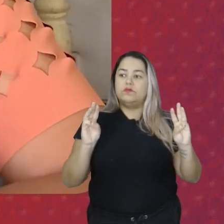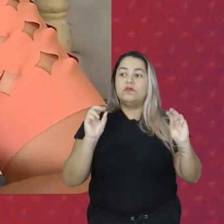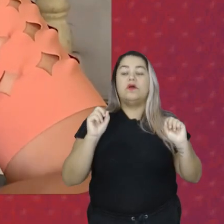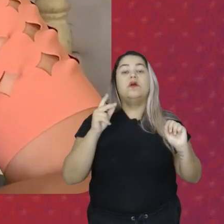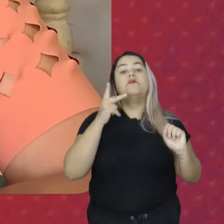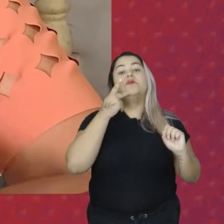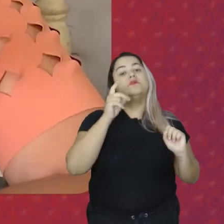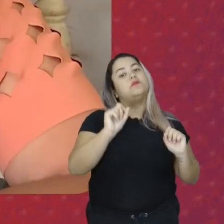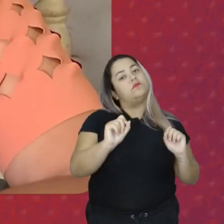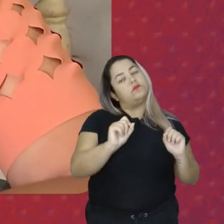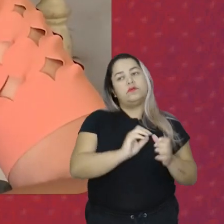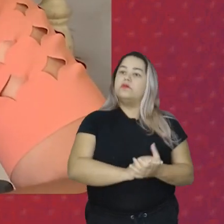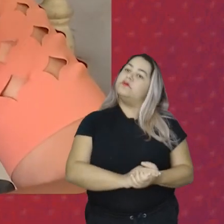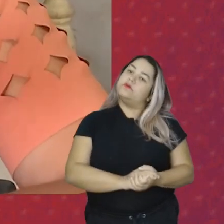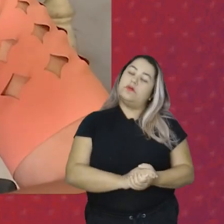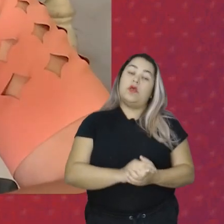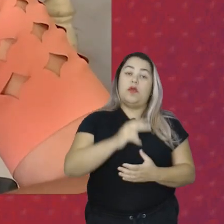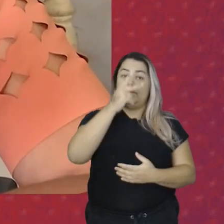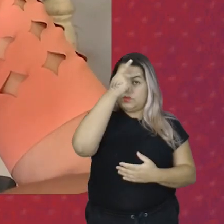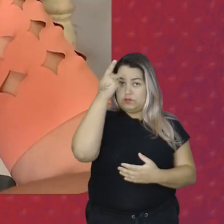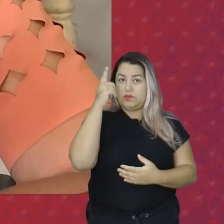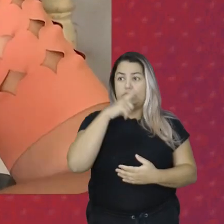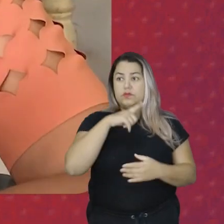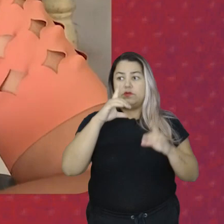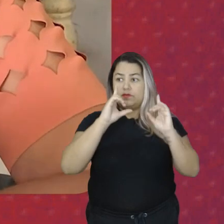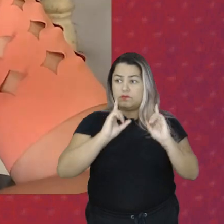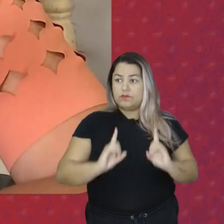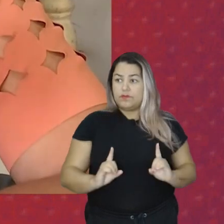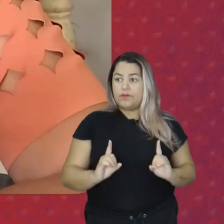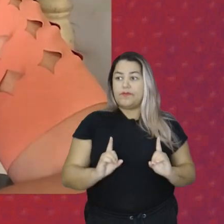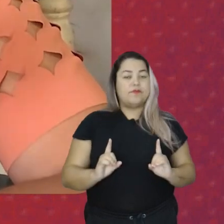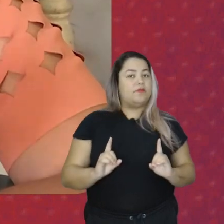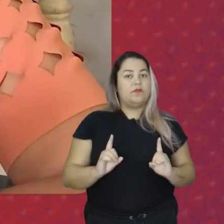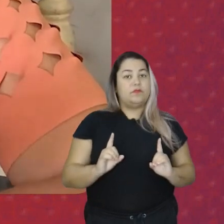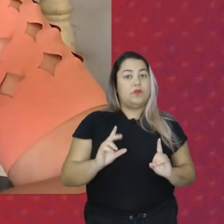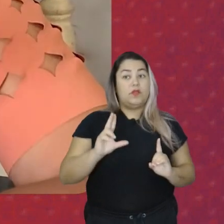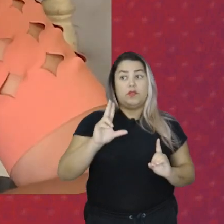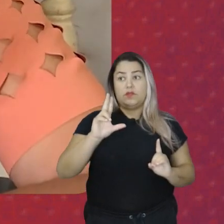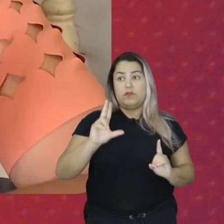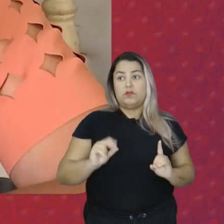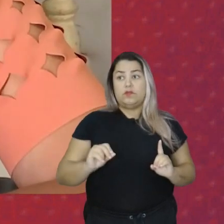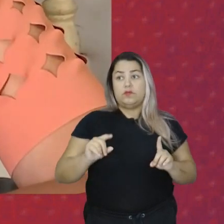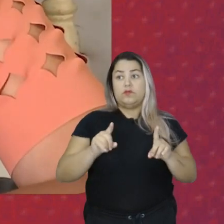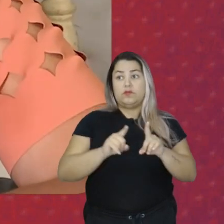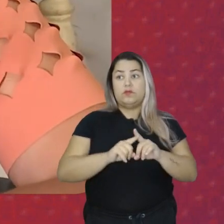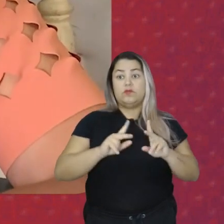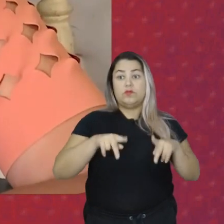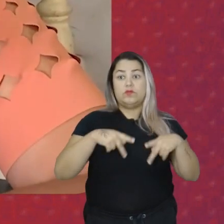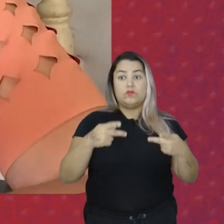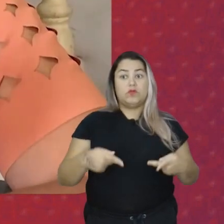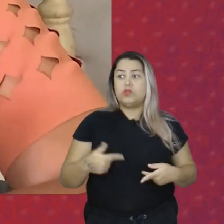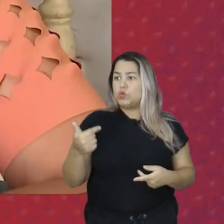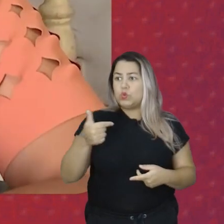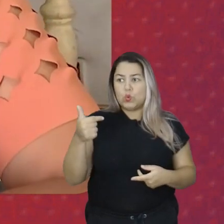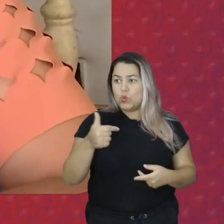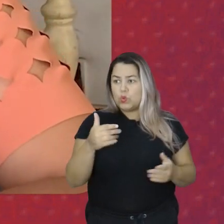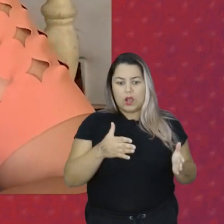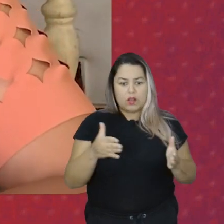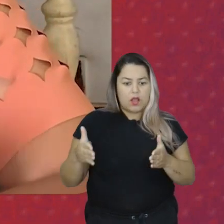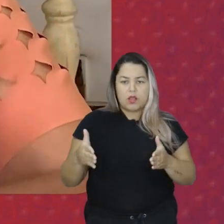dizendo que a pessoa com deficiência, ela não é um ser humano de segunda classe, de